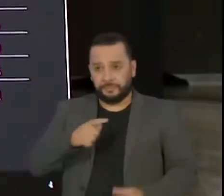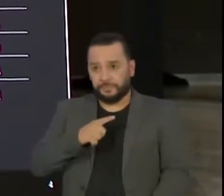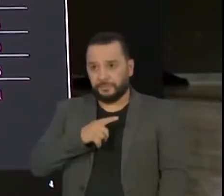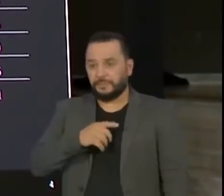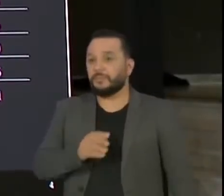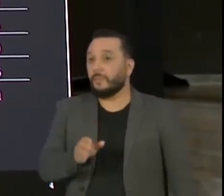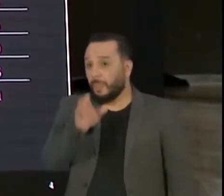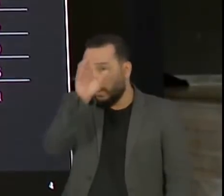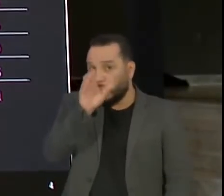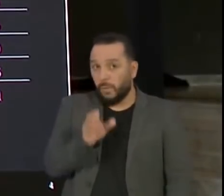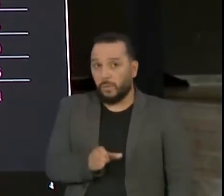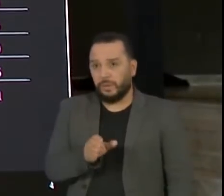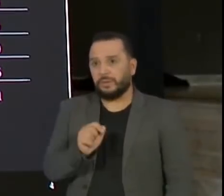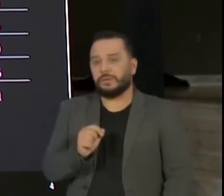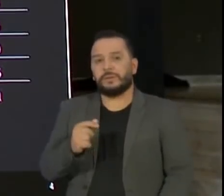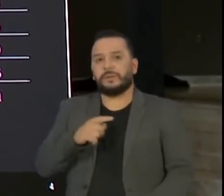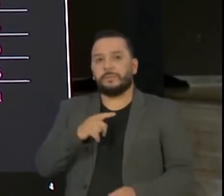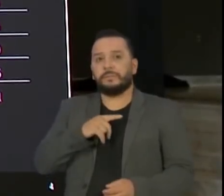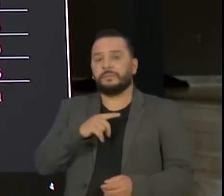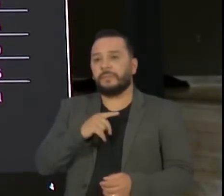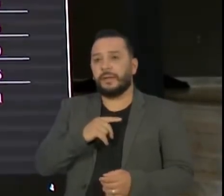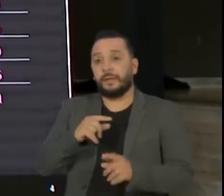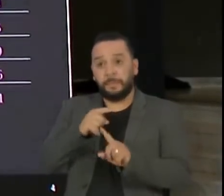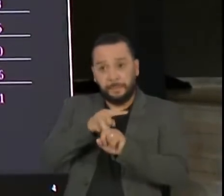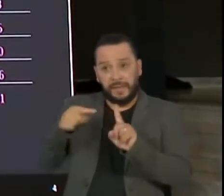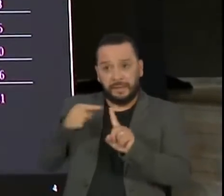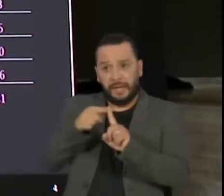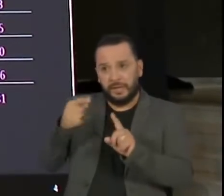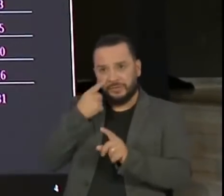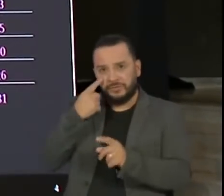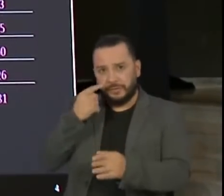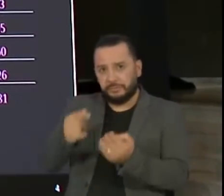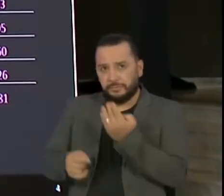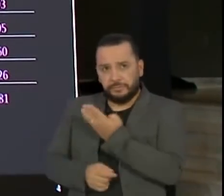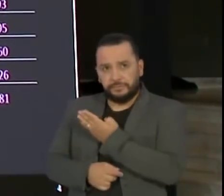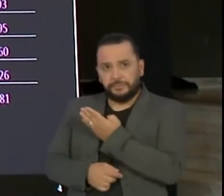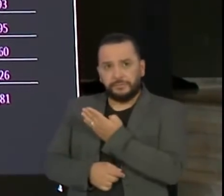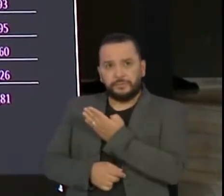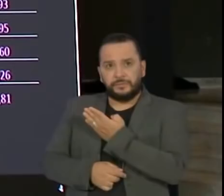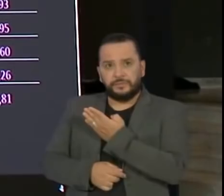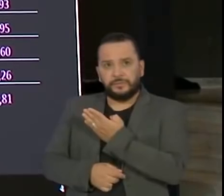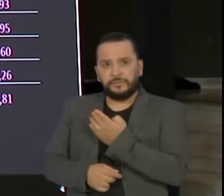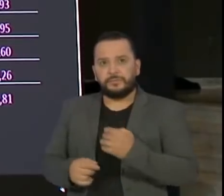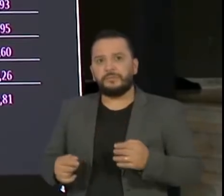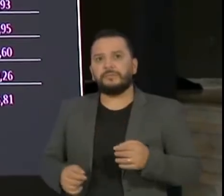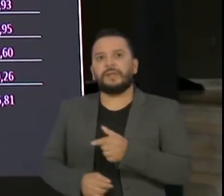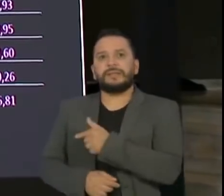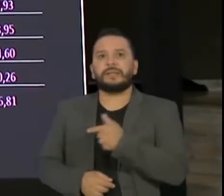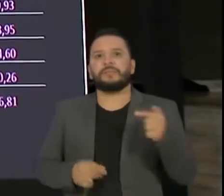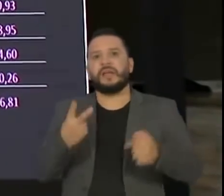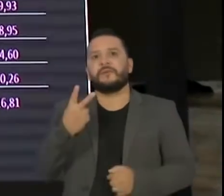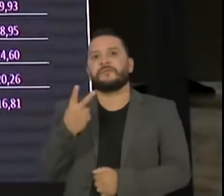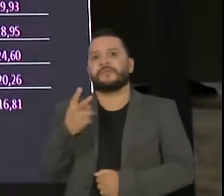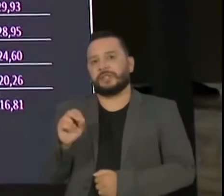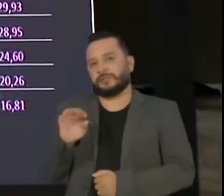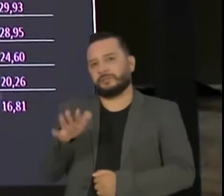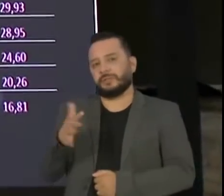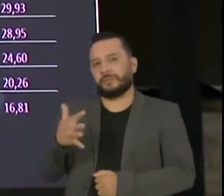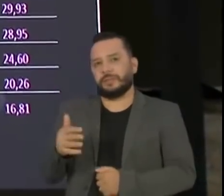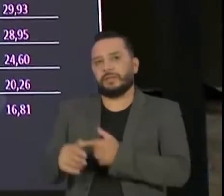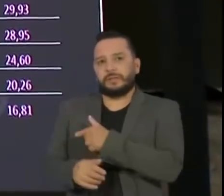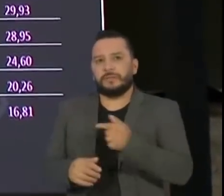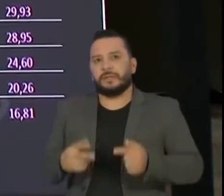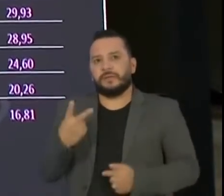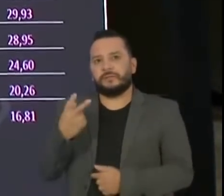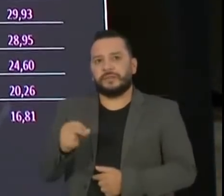os novos óbitos, é um dado que é bastante significativo. Vamos pegar da semana 20 em diante. Na semana 20